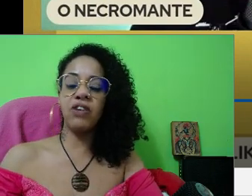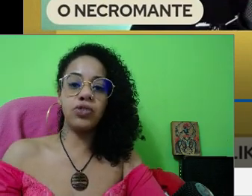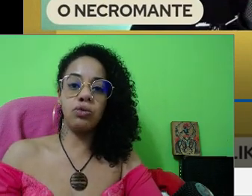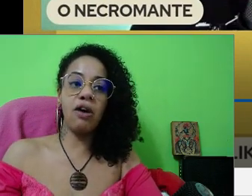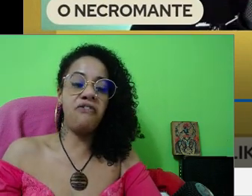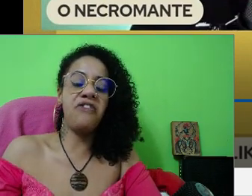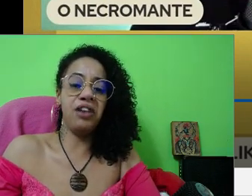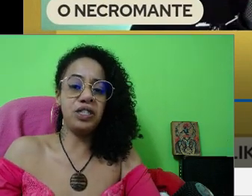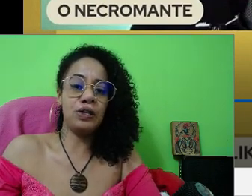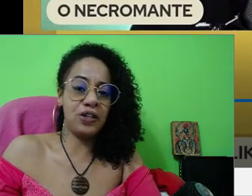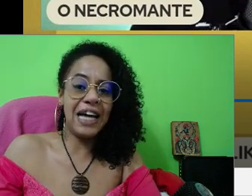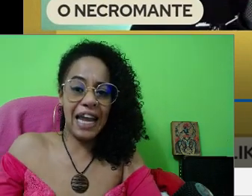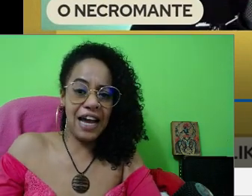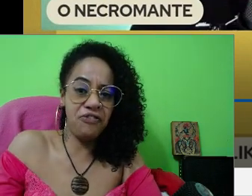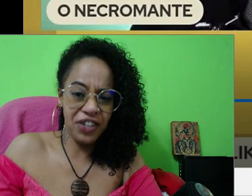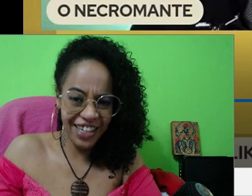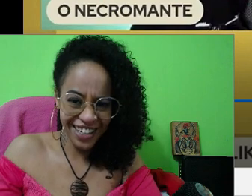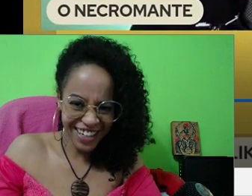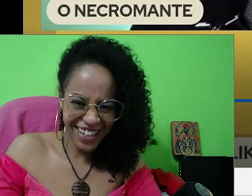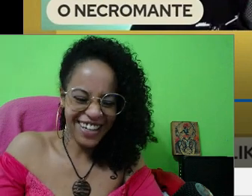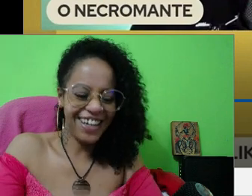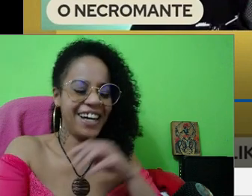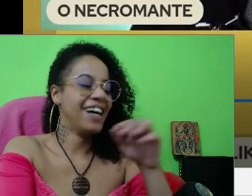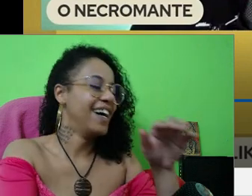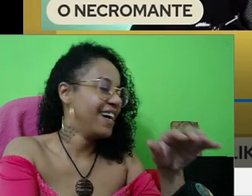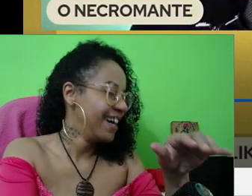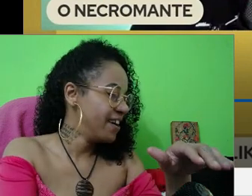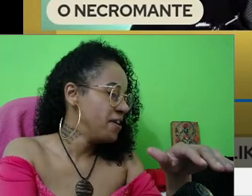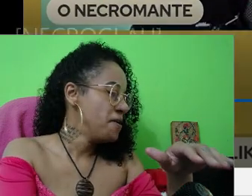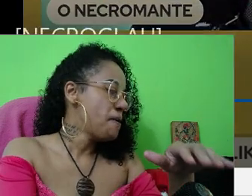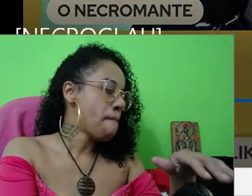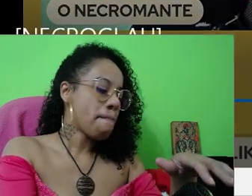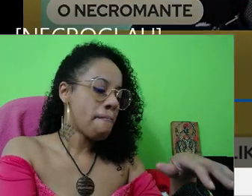eu não lhe Marques eu faço eu falo isso toda a Live